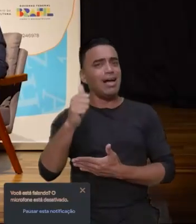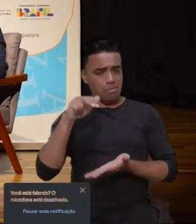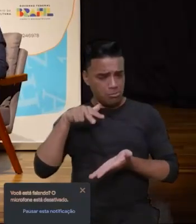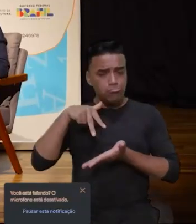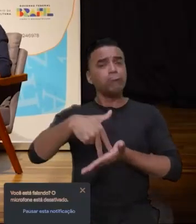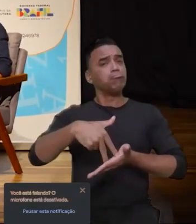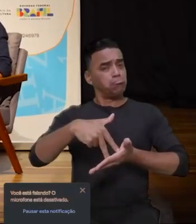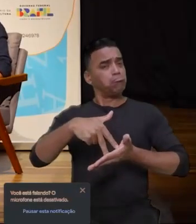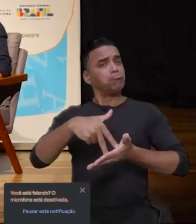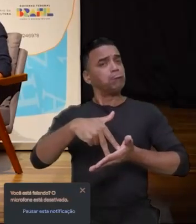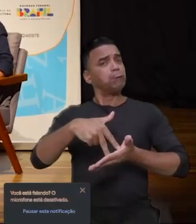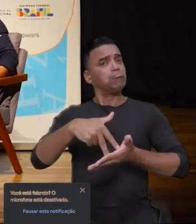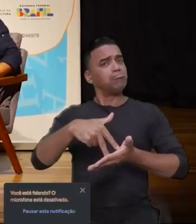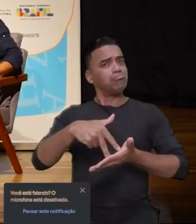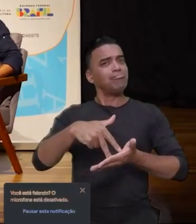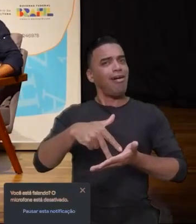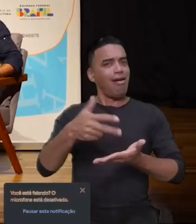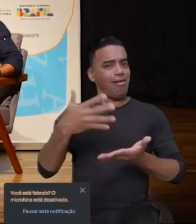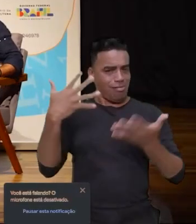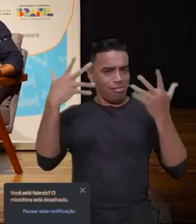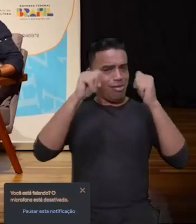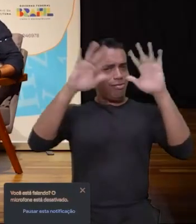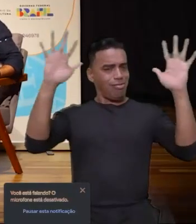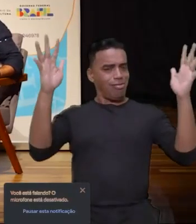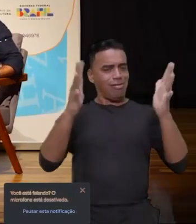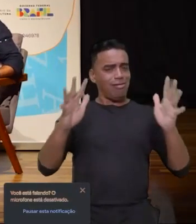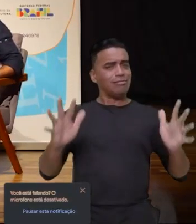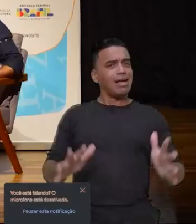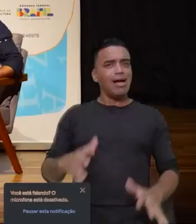do poder de sedução dela e